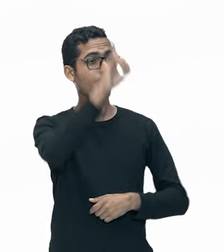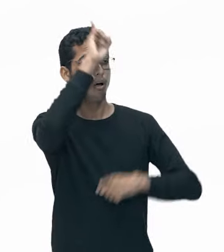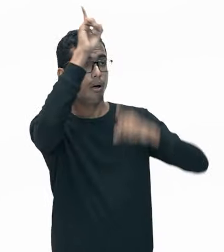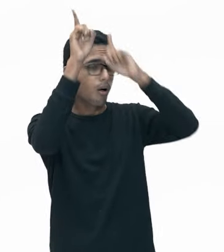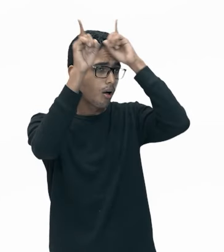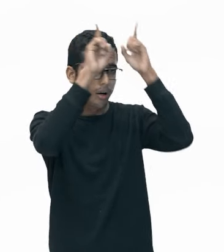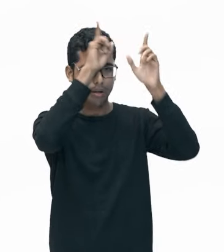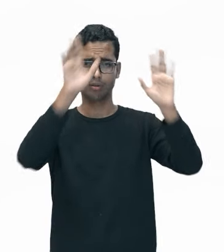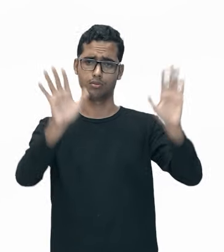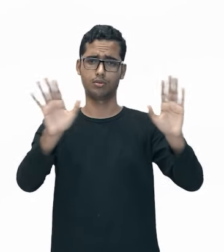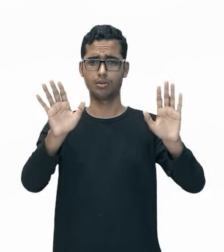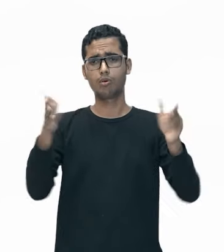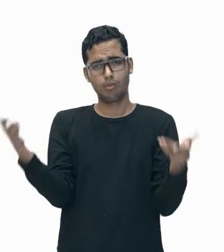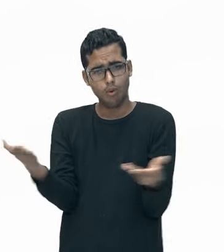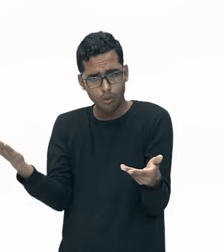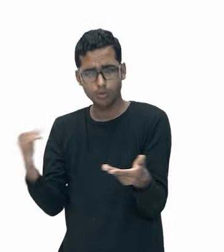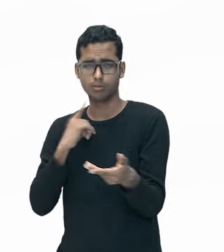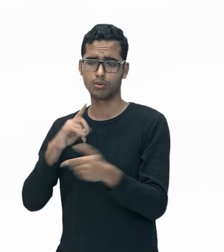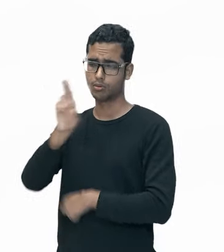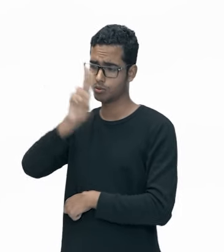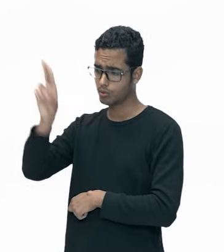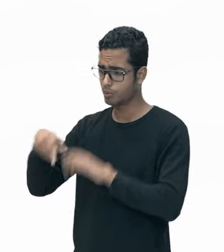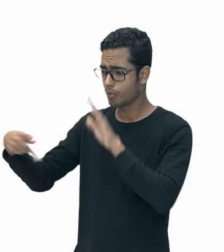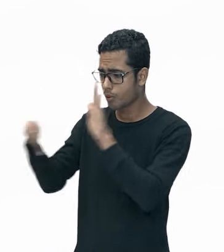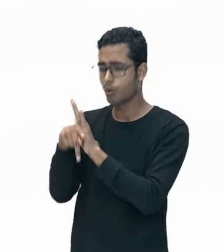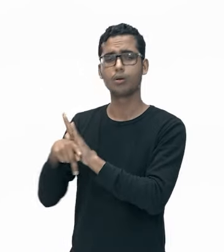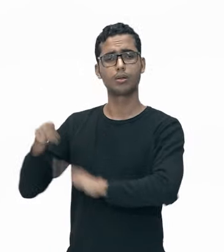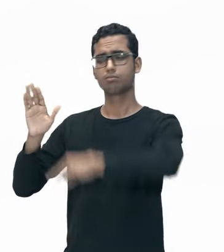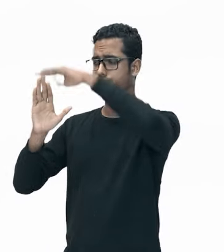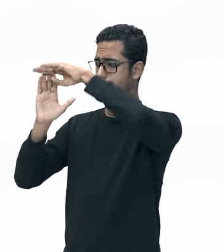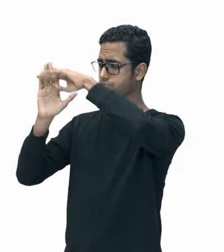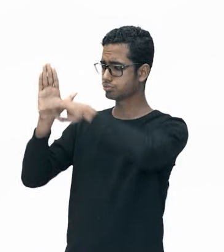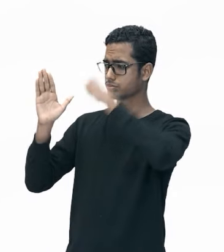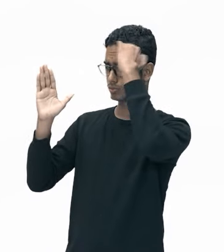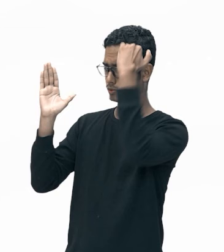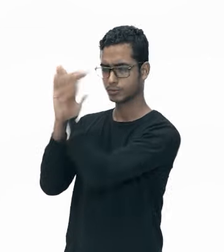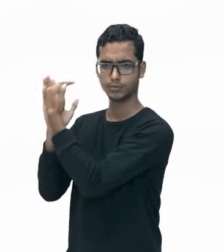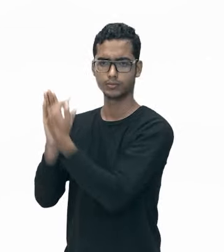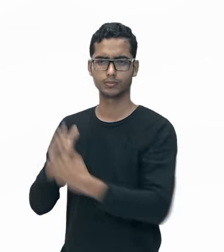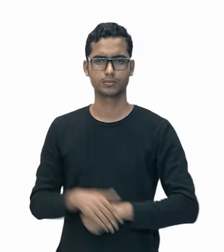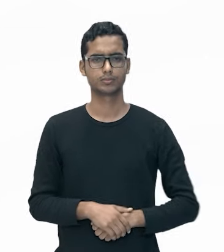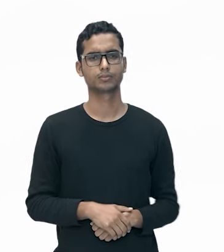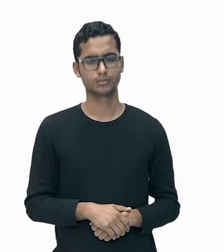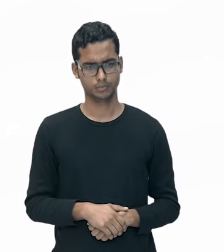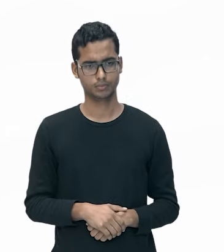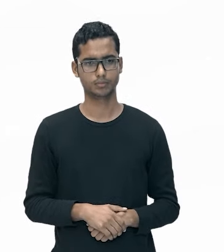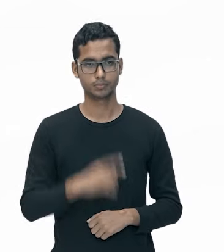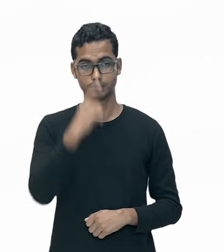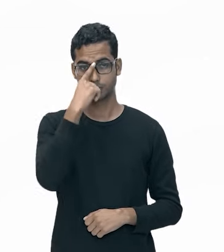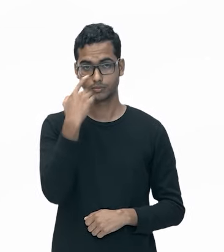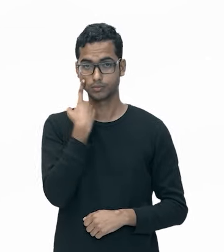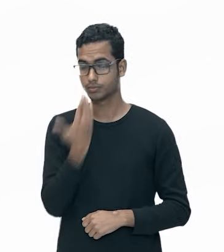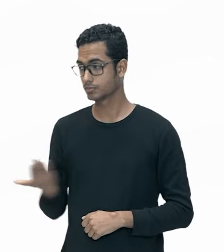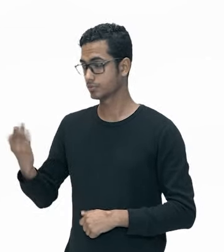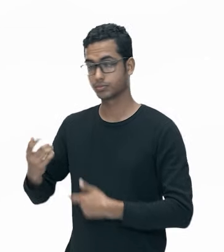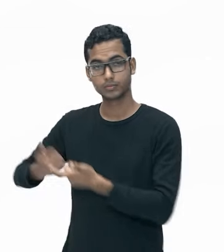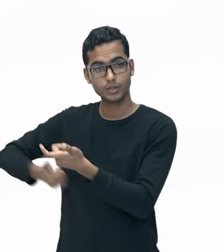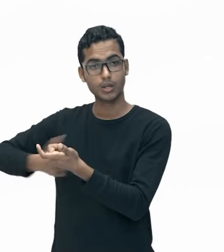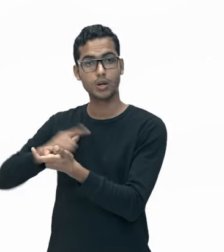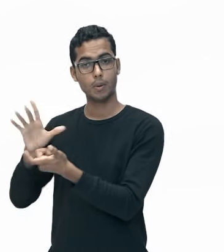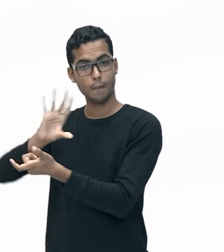bem assim mas hoje né hoje A nomenclatura segue toda uma regra e a regra é essa daí ó prefixo que é